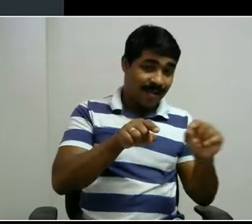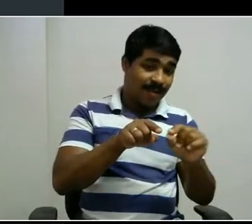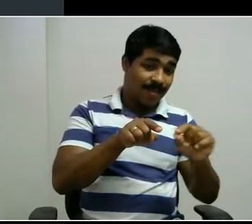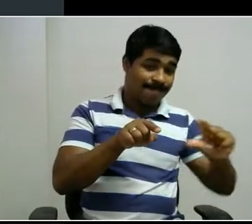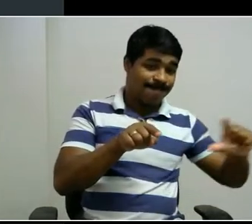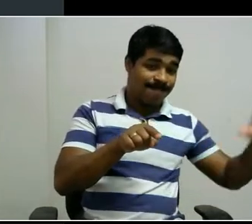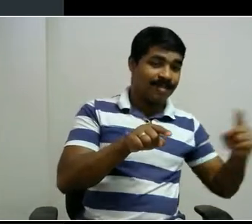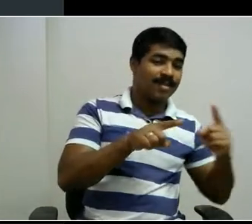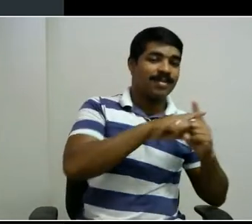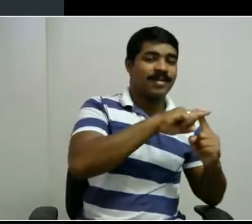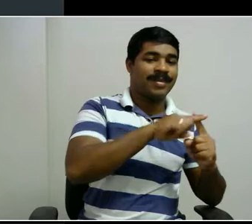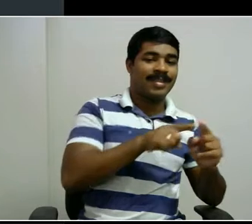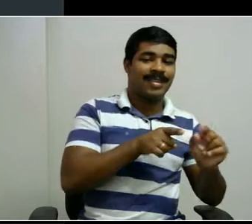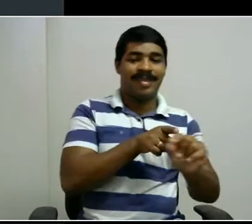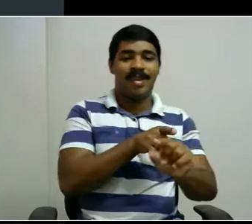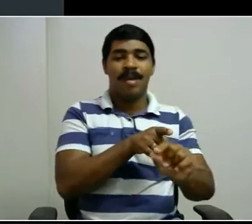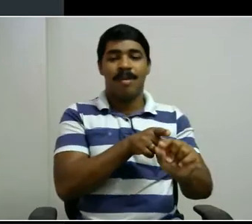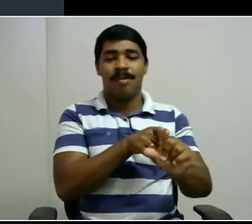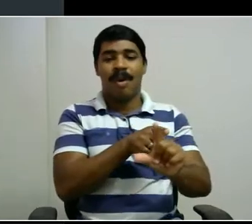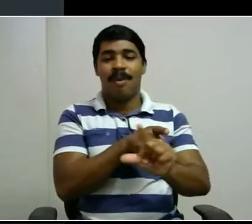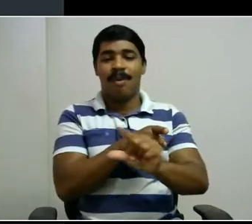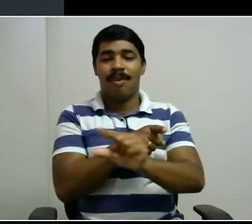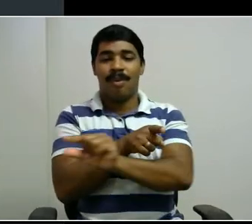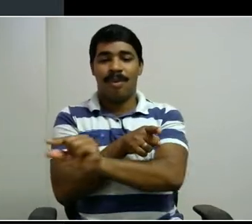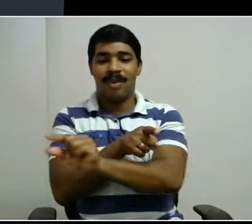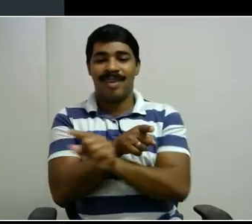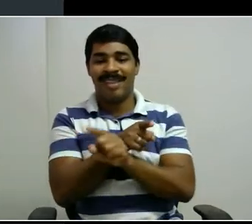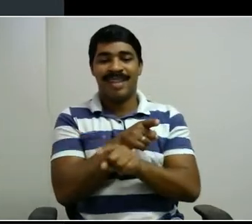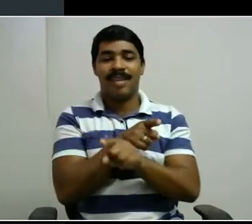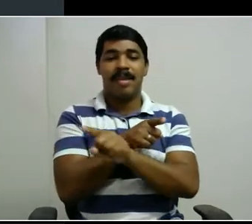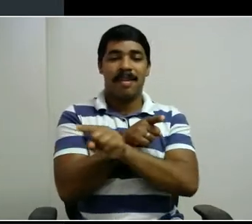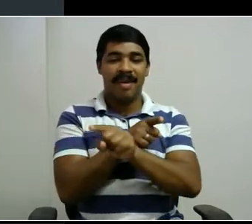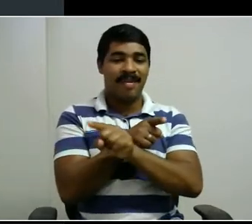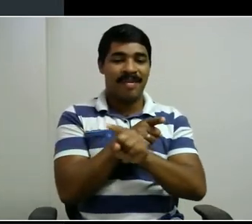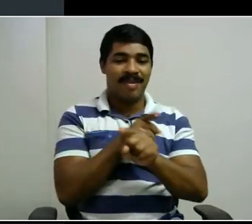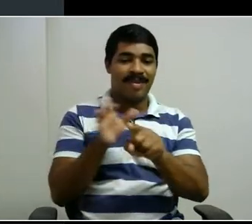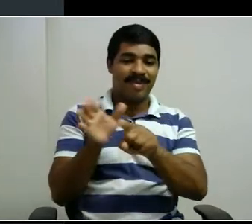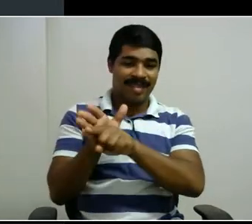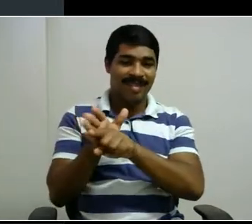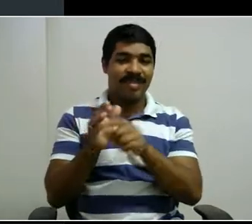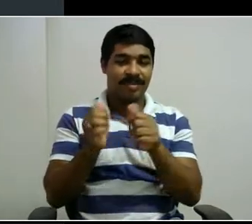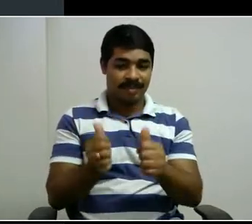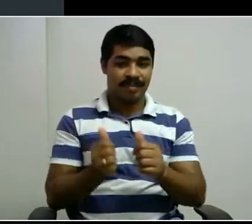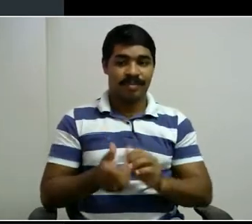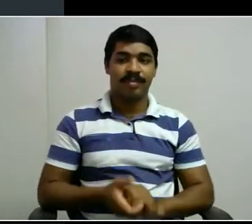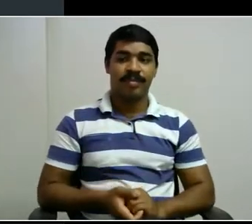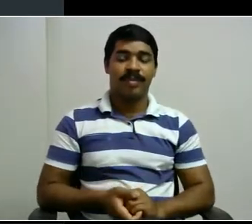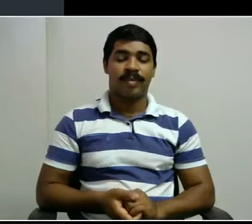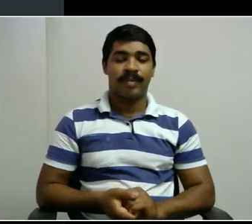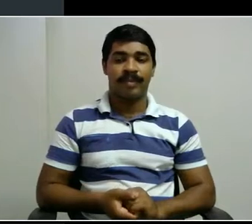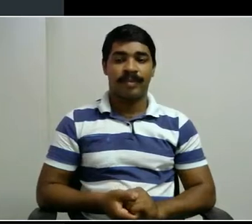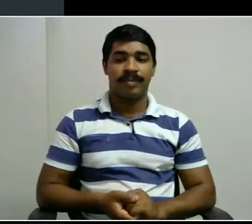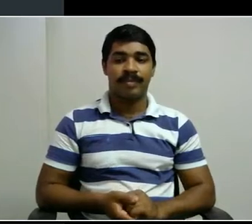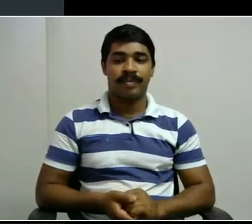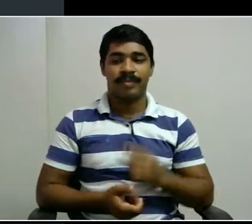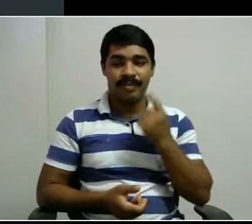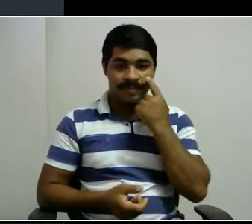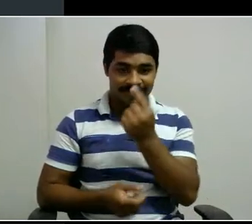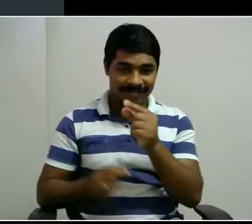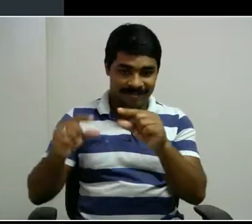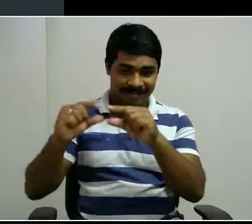E daqui para cá, tudo é negativo, porque ela está para baixo do eixo. Tá? Então, por isso que o desenho fica